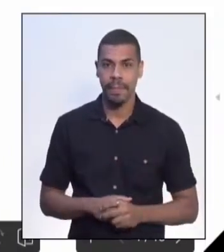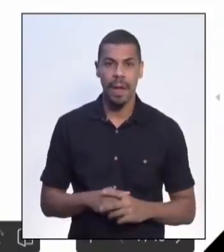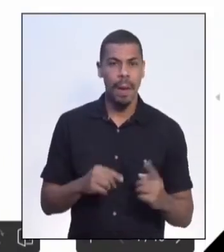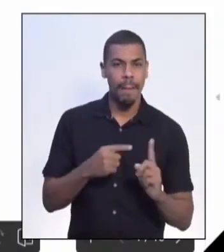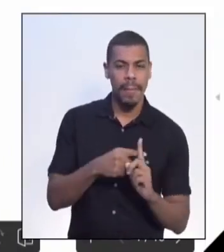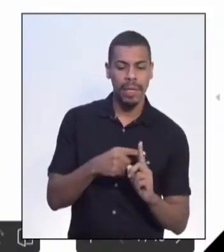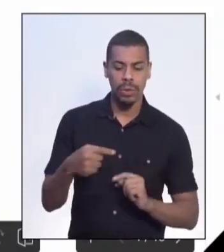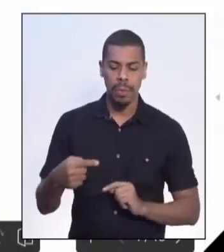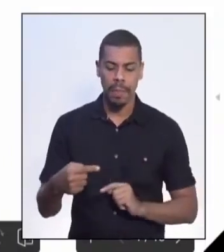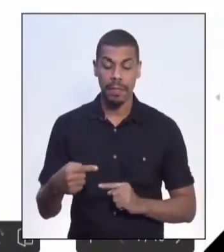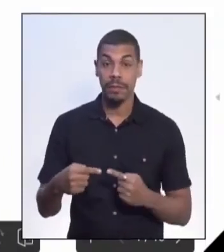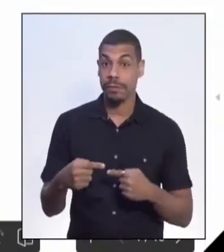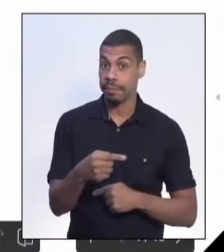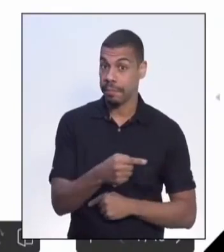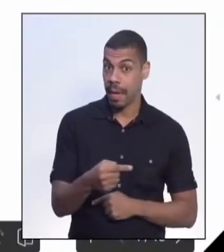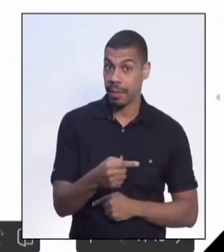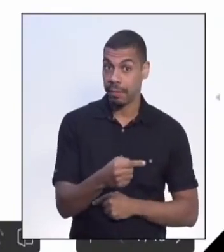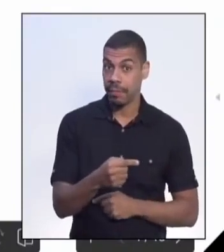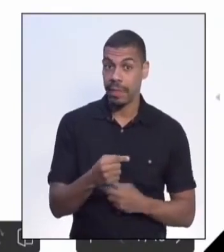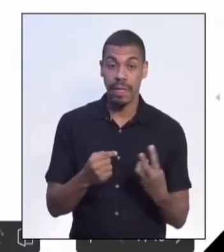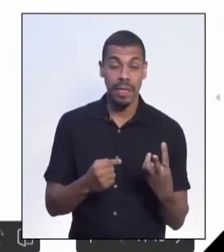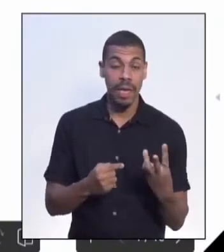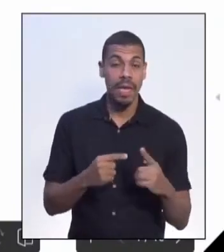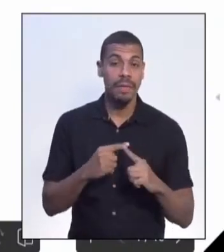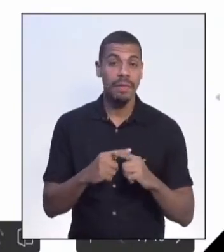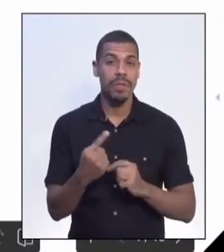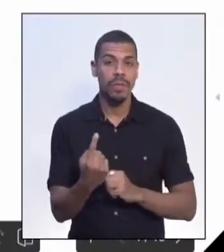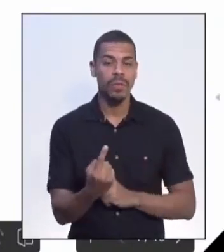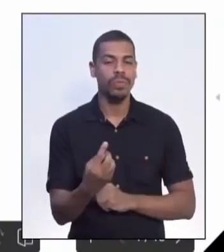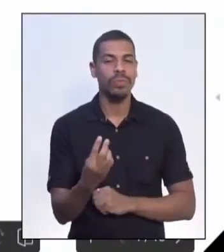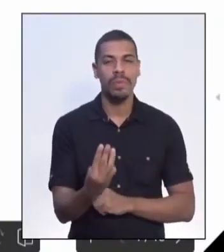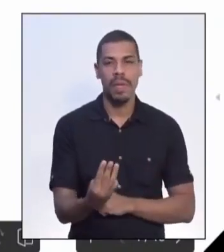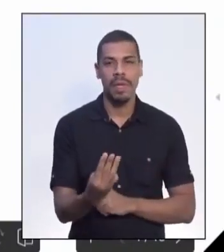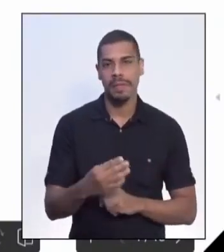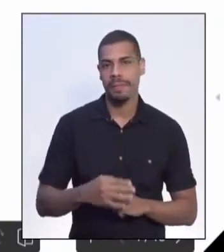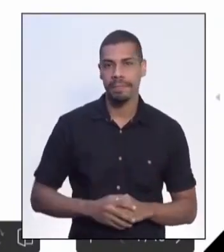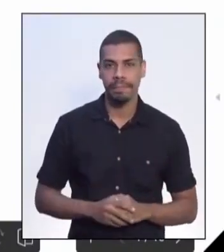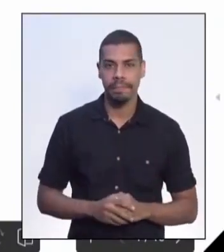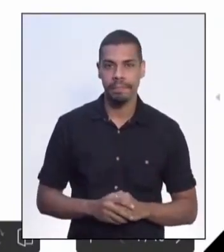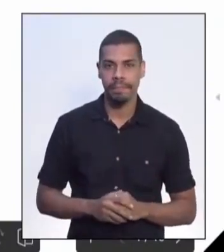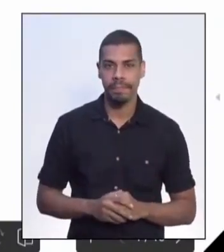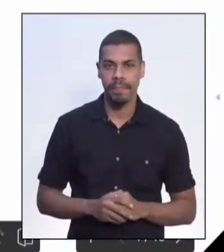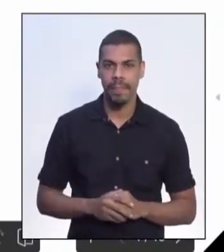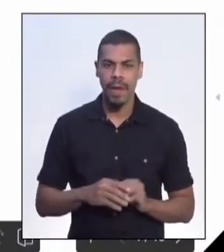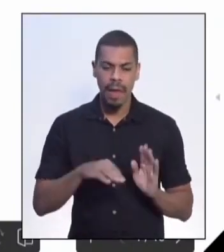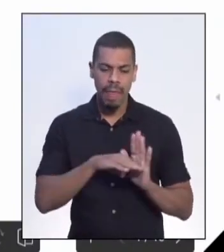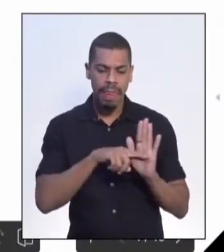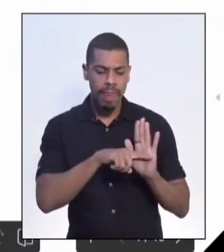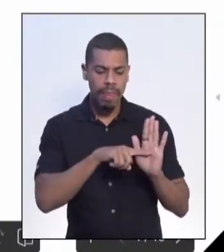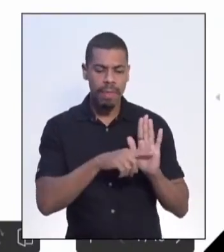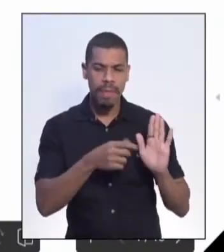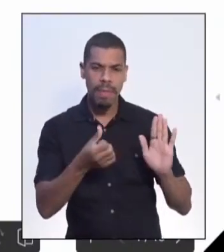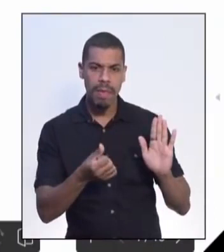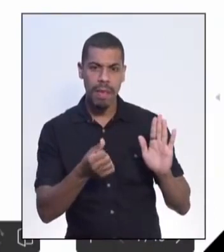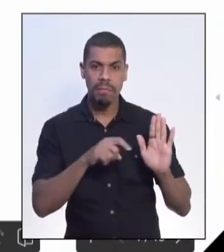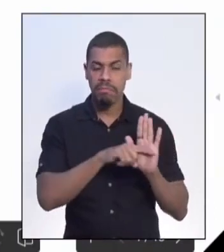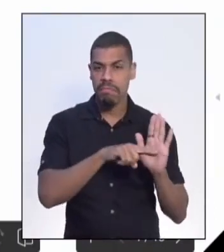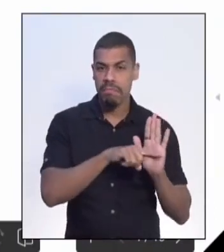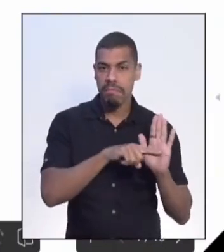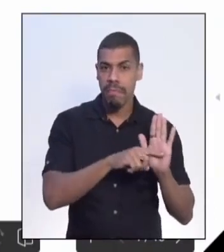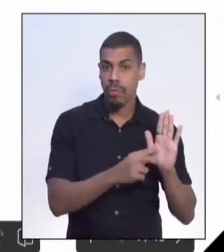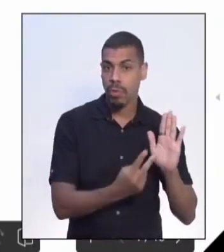com menos, menos. 3 vezes 1, 3. Devo 6, tenho 2.